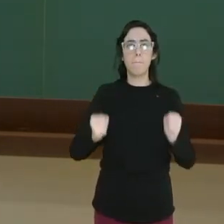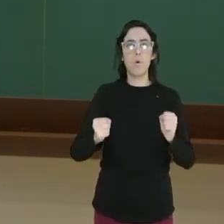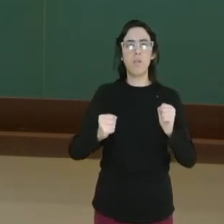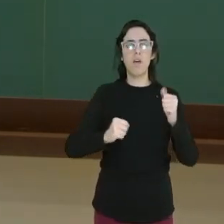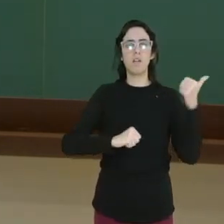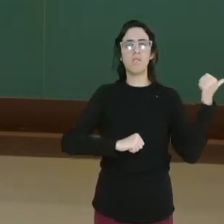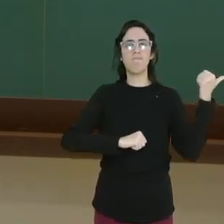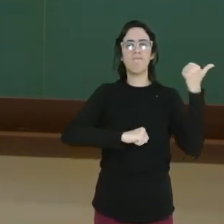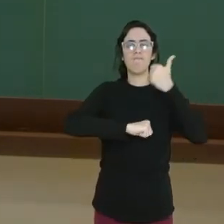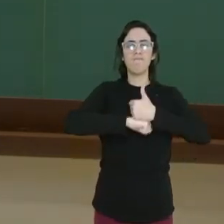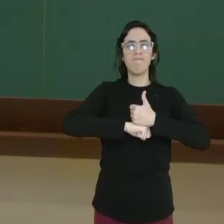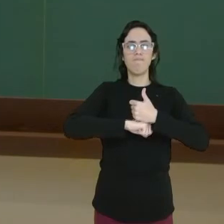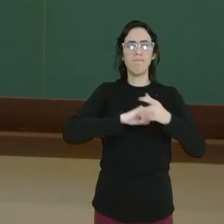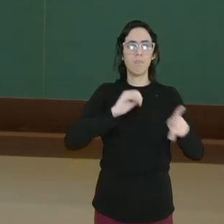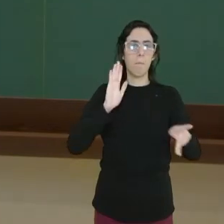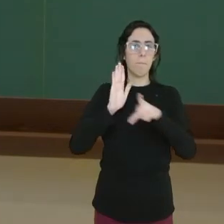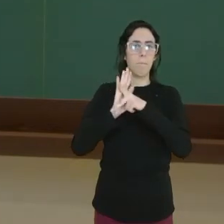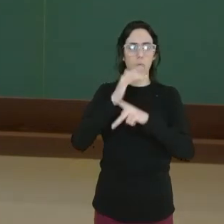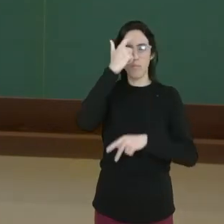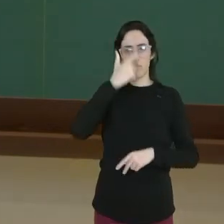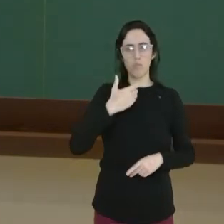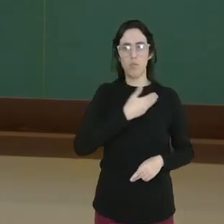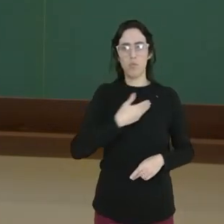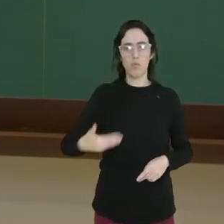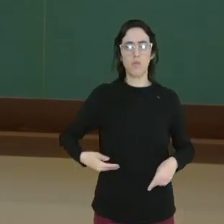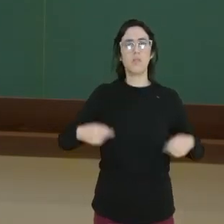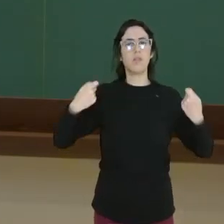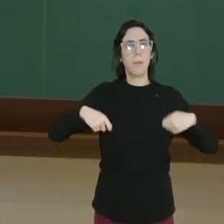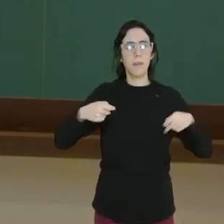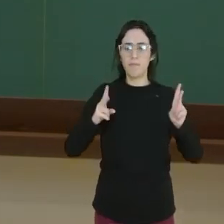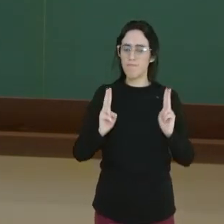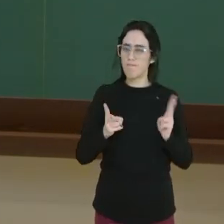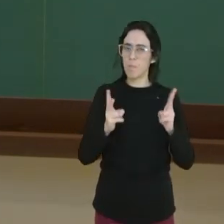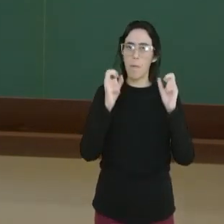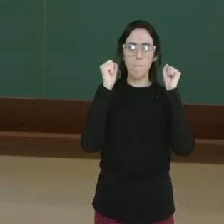finalidade que o governante deve ter em mente. O bom